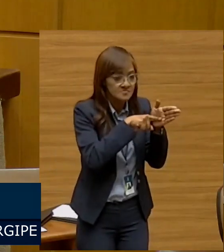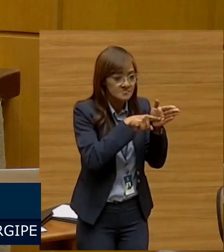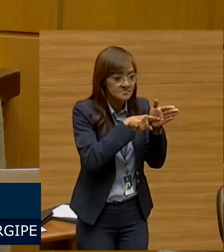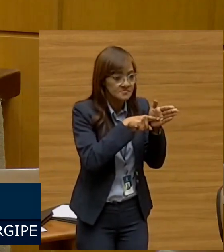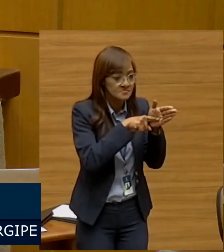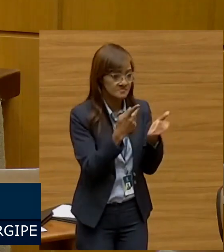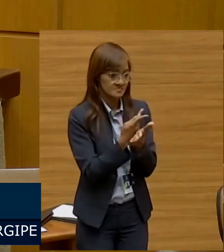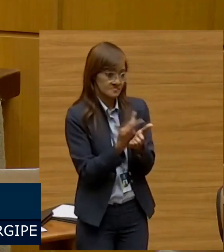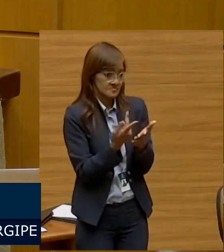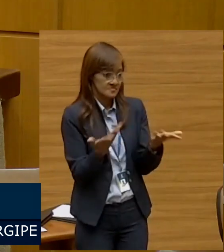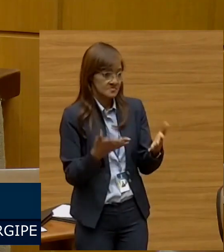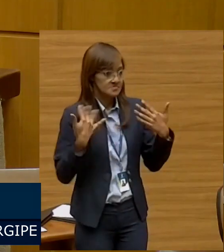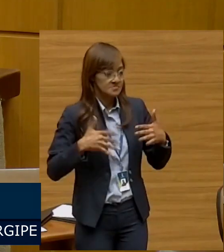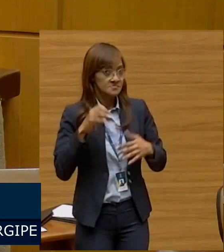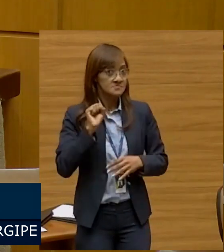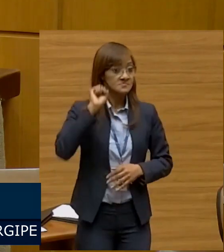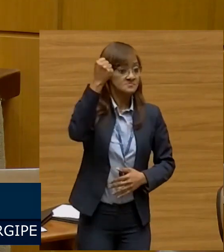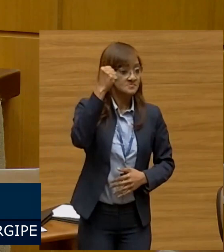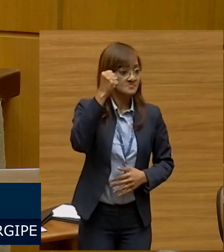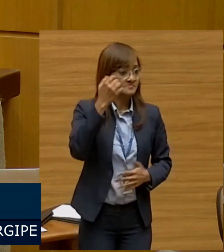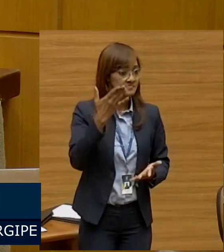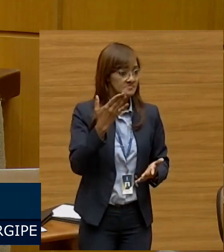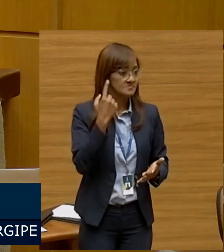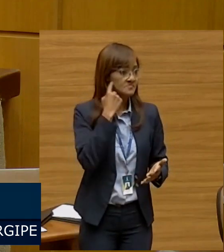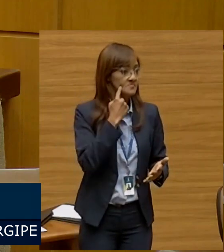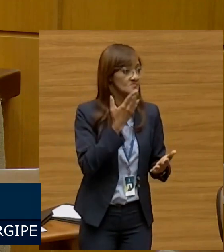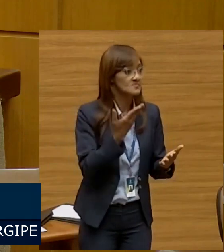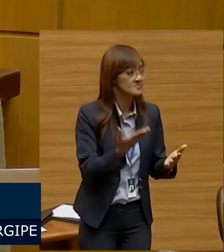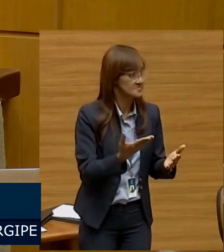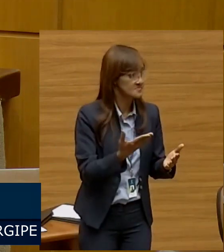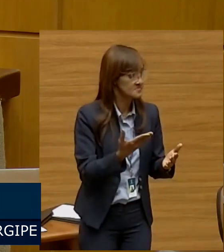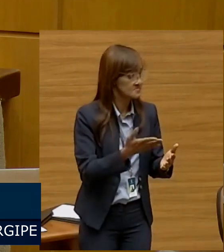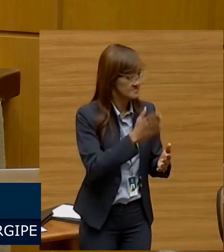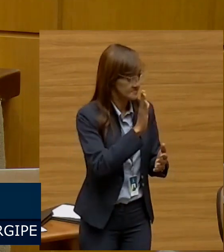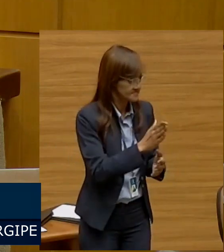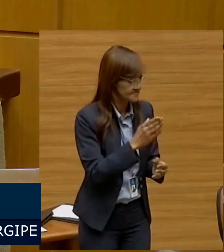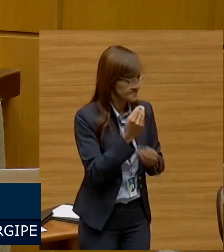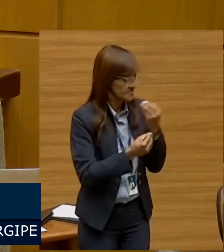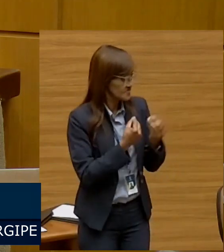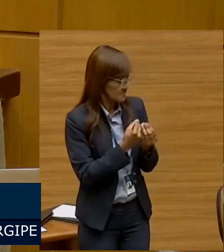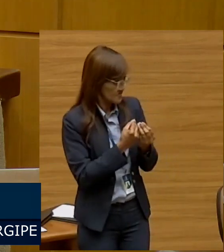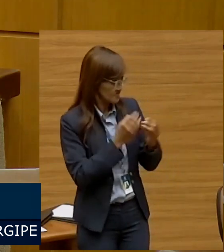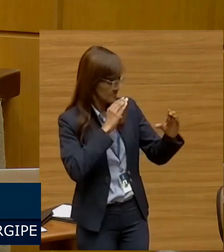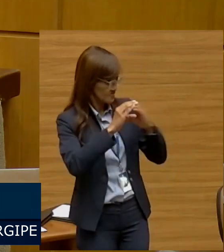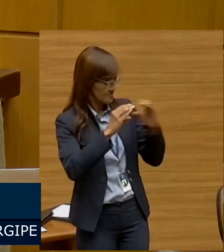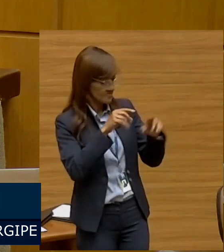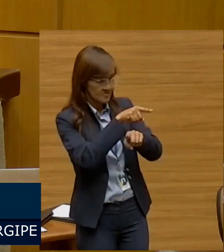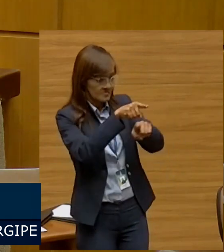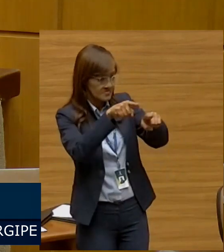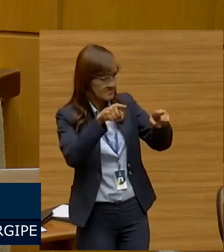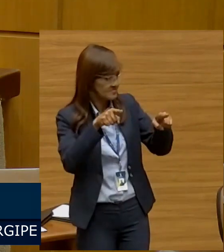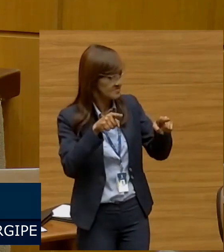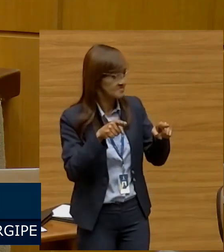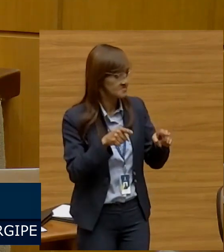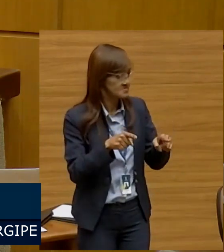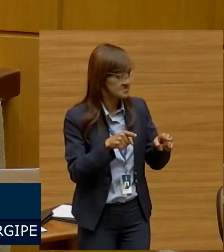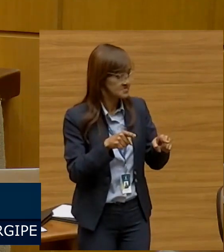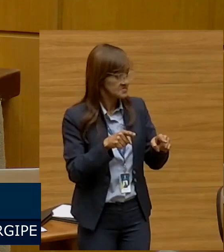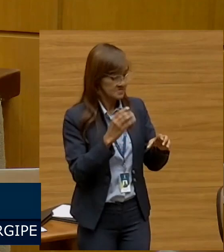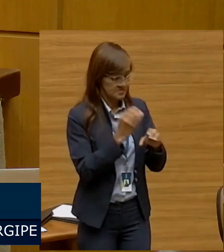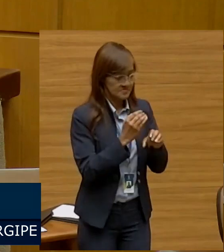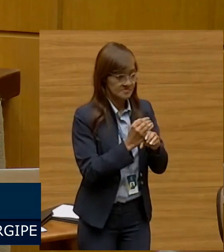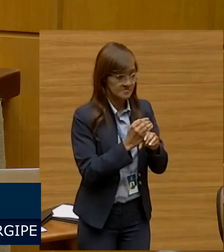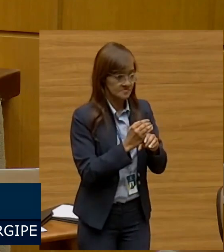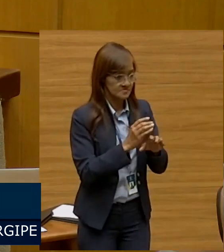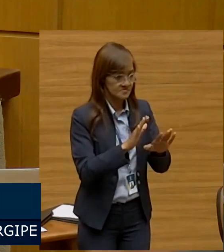trazer consequências graves à vida da pessoa surda. Quando abordamos a comunicação, que pode ser um fator de negligência, entendemos